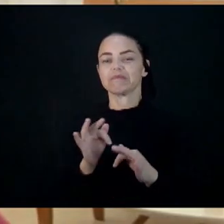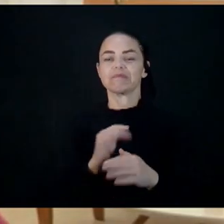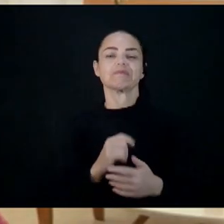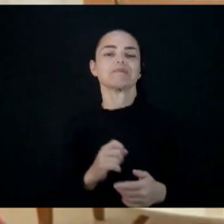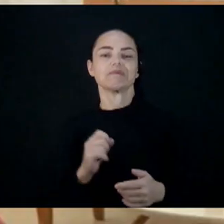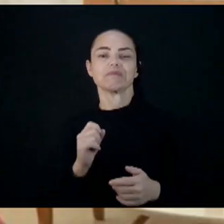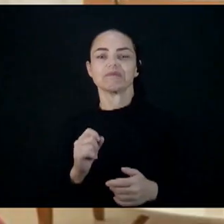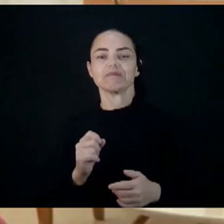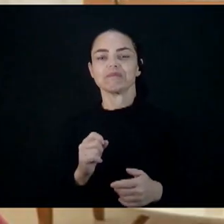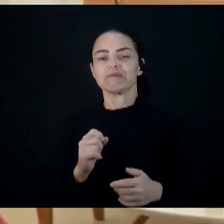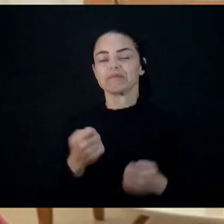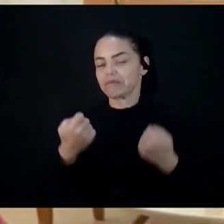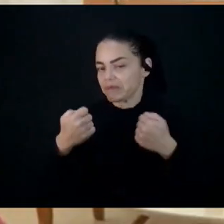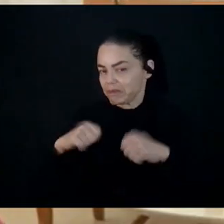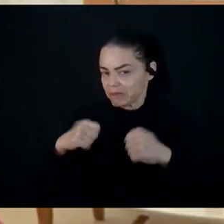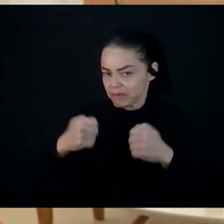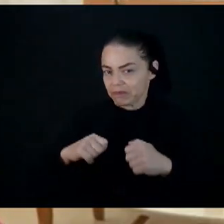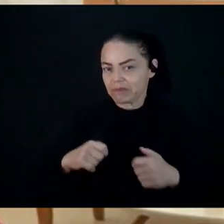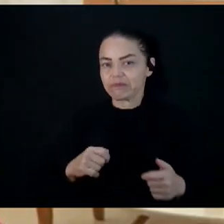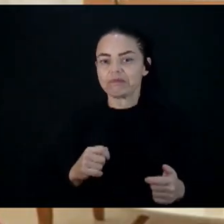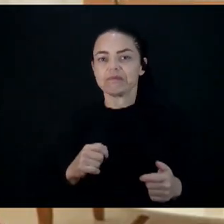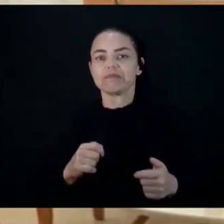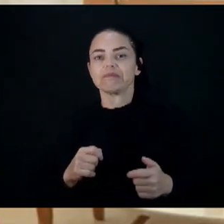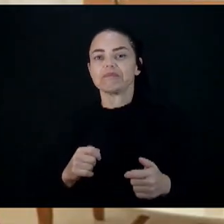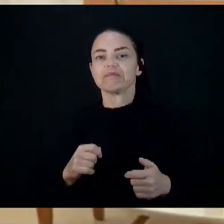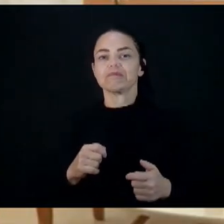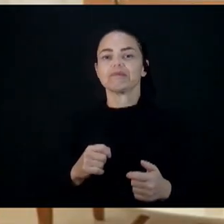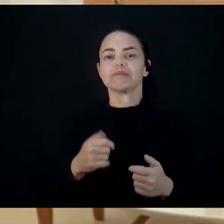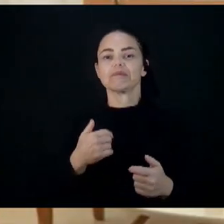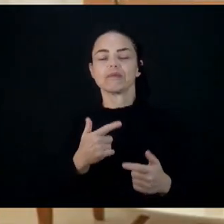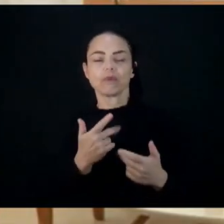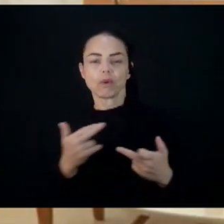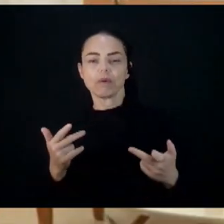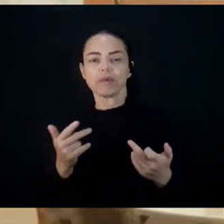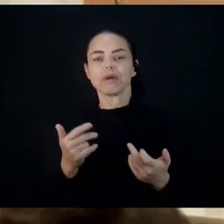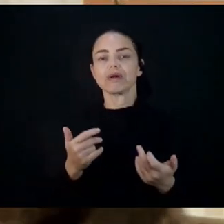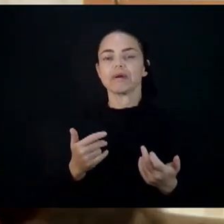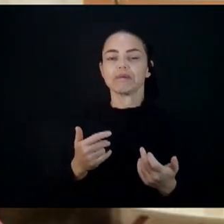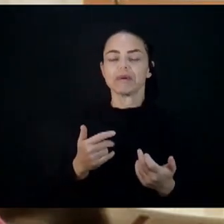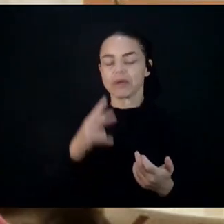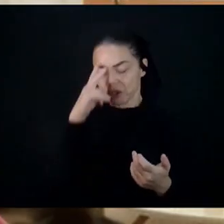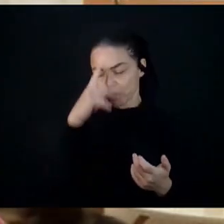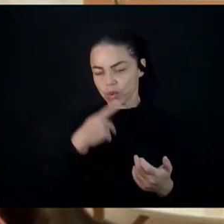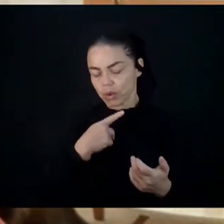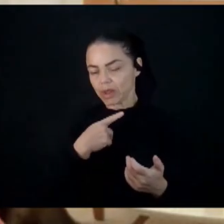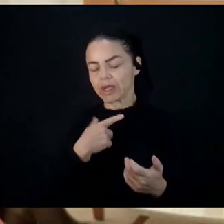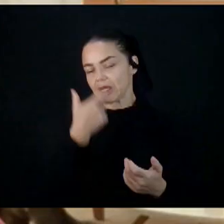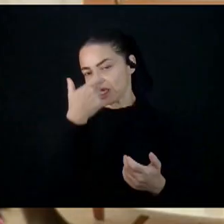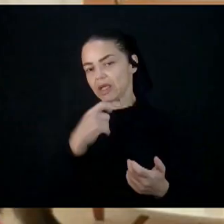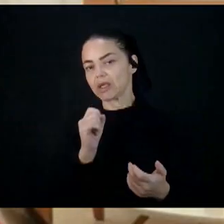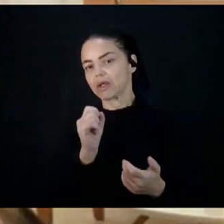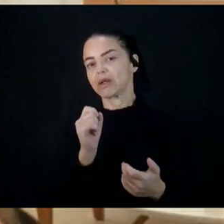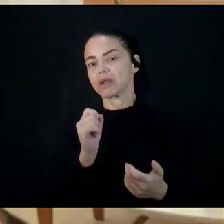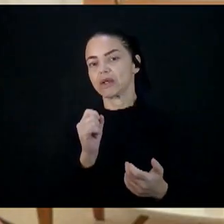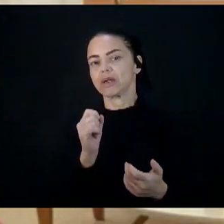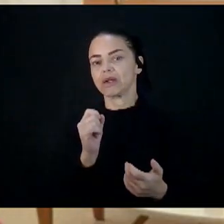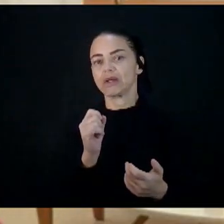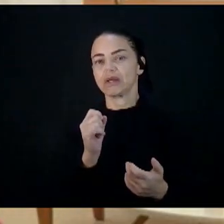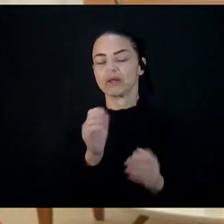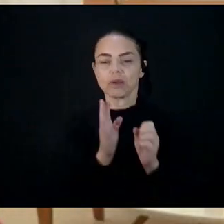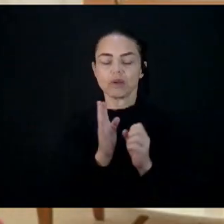se a gente precisa de amortecedores para ser quem a gente é, nós estamos usando